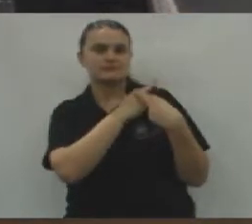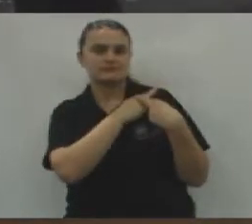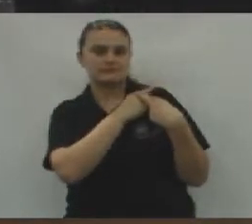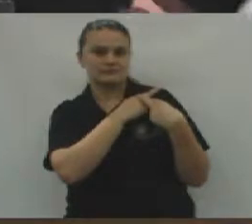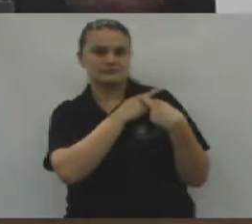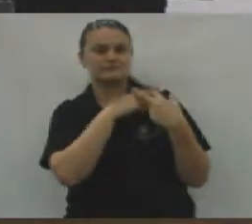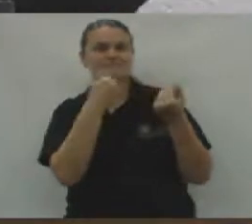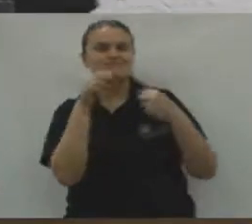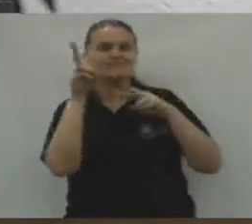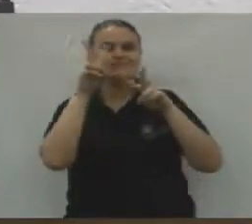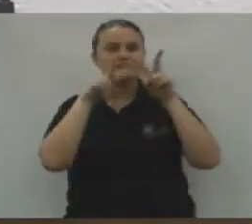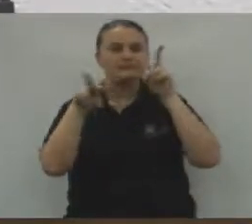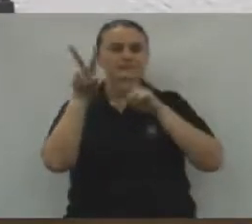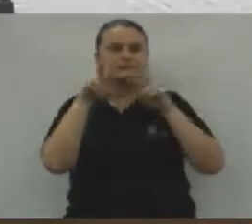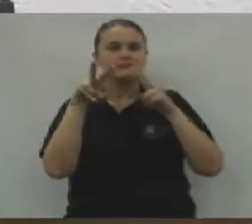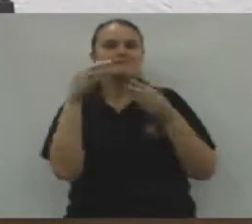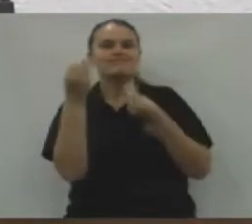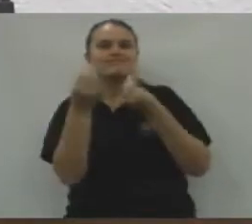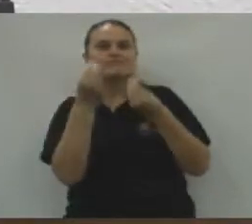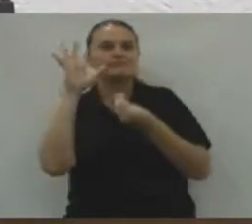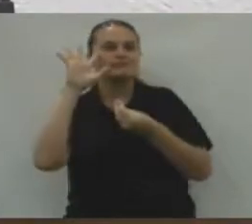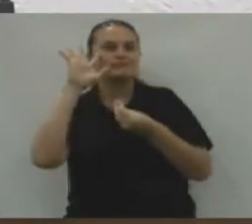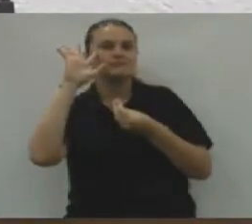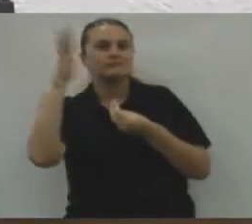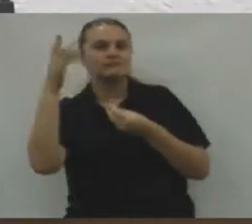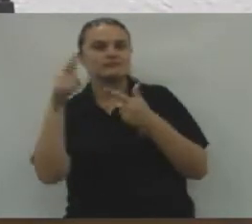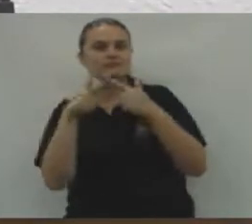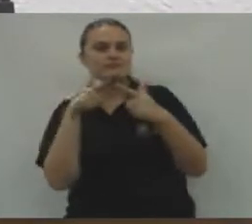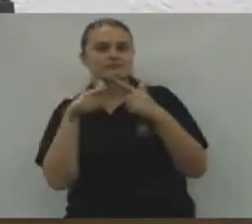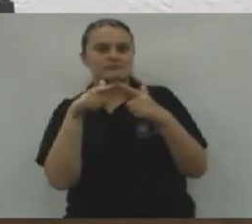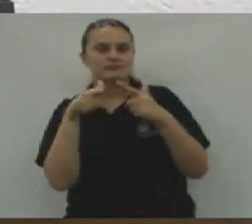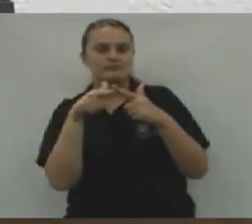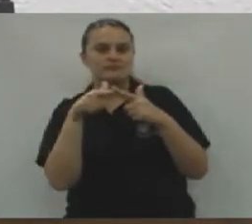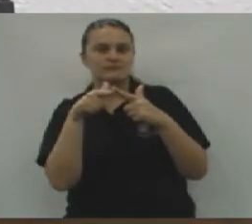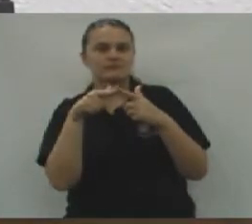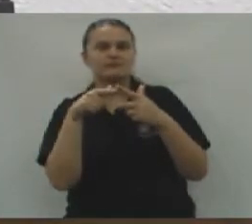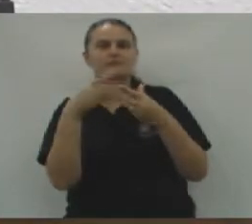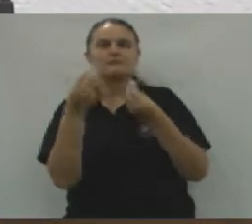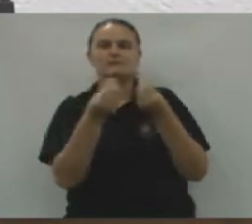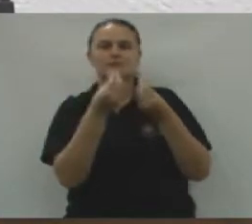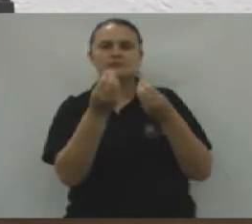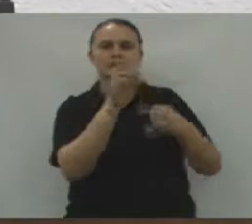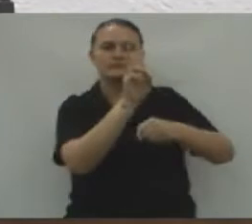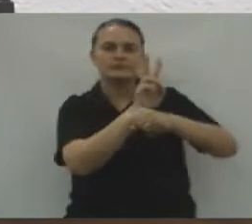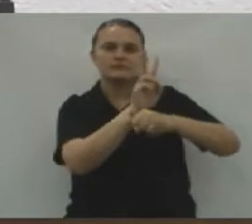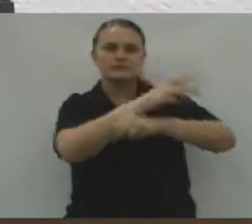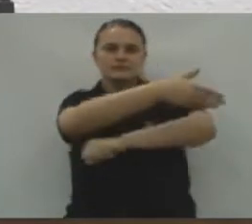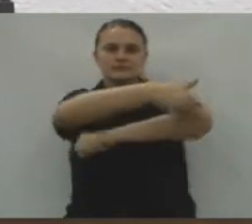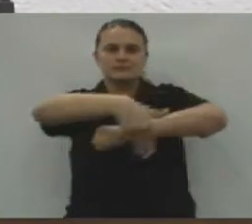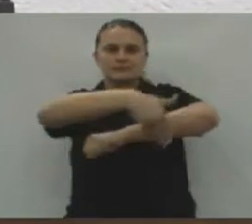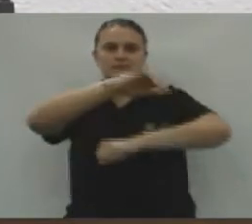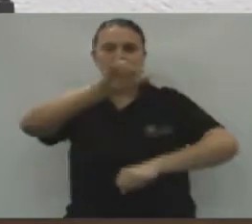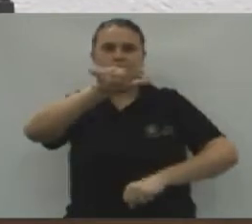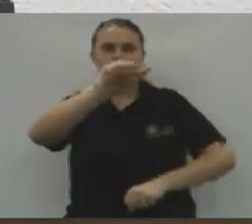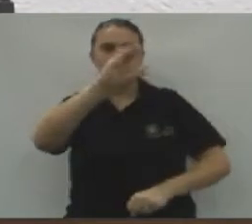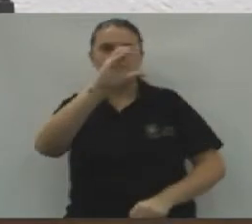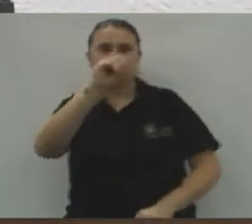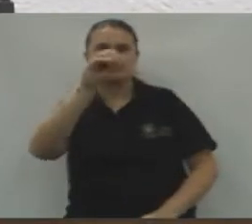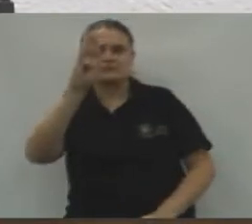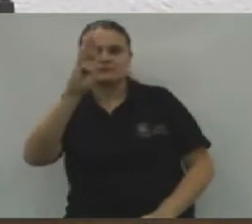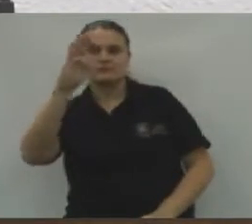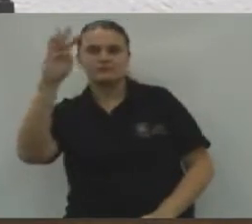responsável, verifique uma solução definitiva para a questão de conservação das ruas Jacob